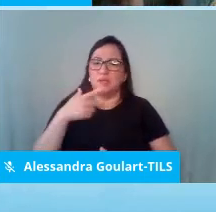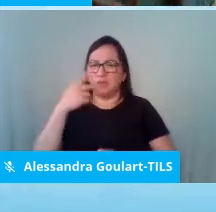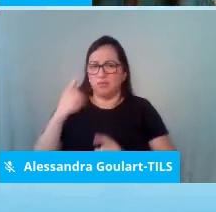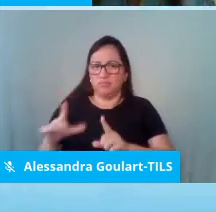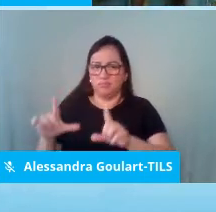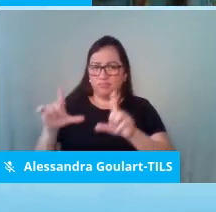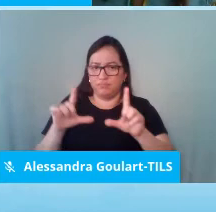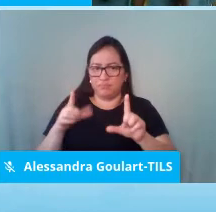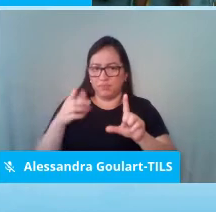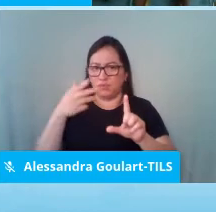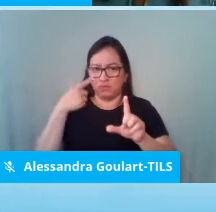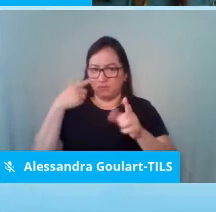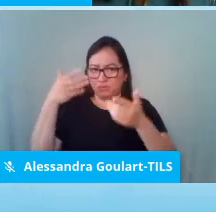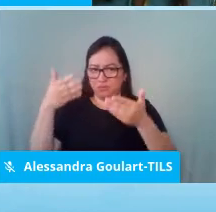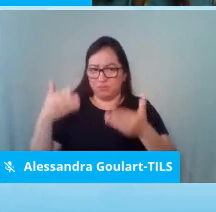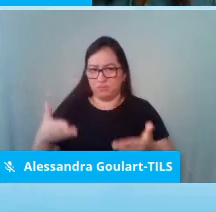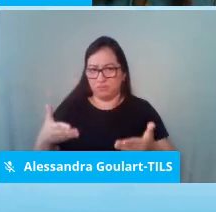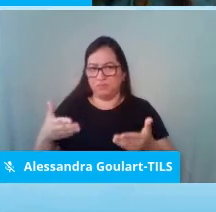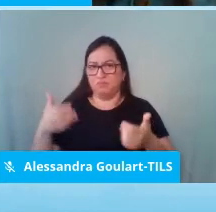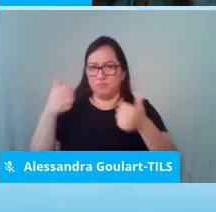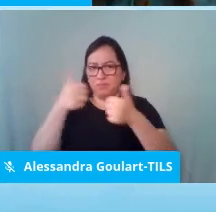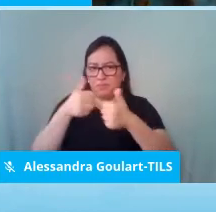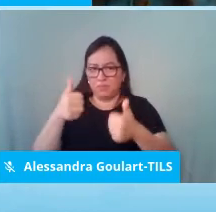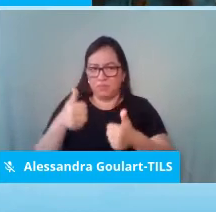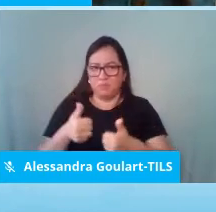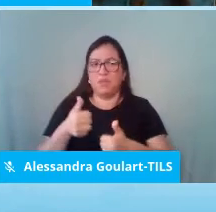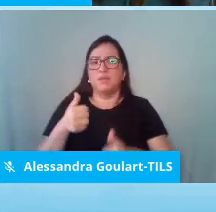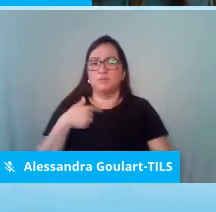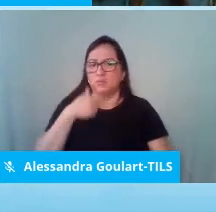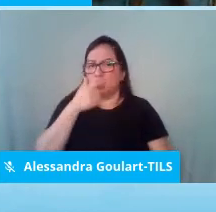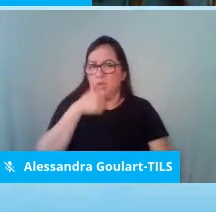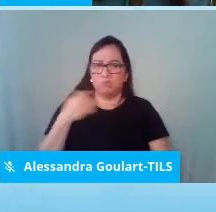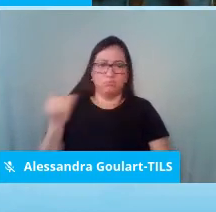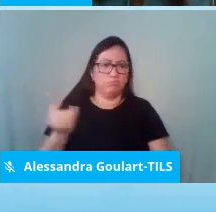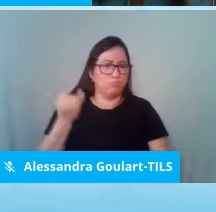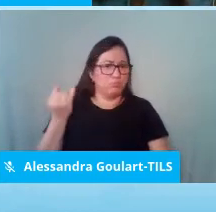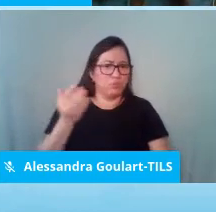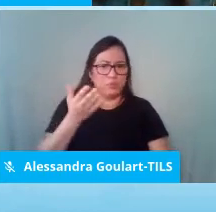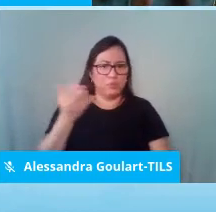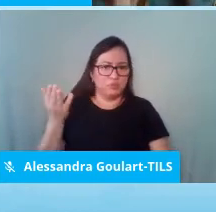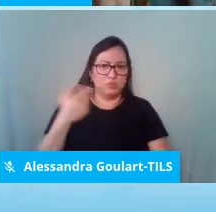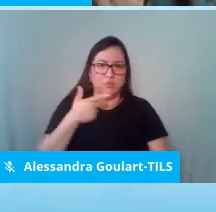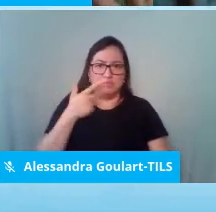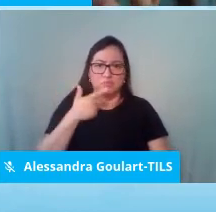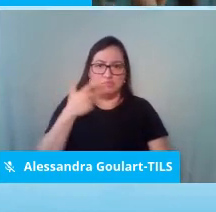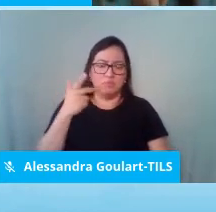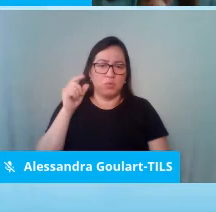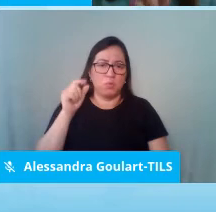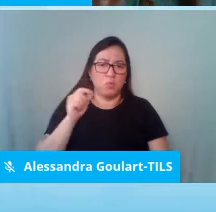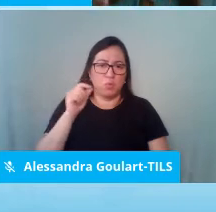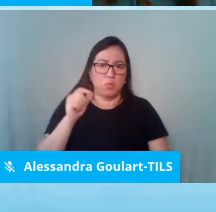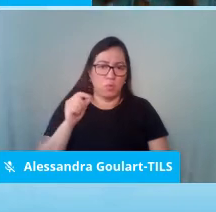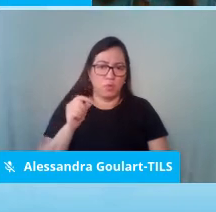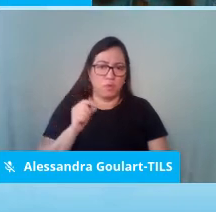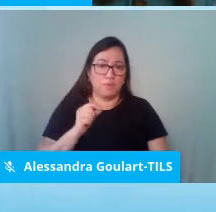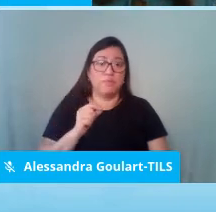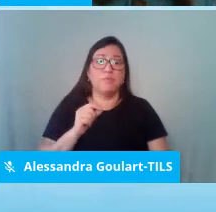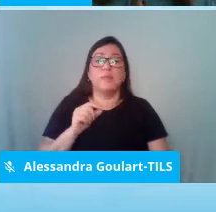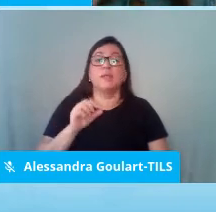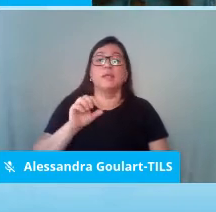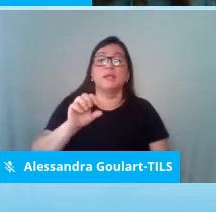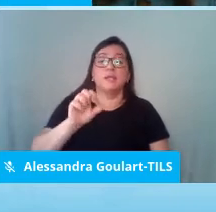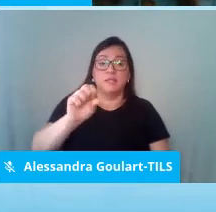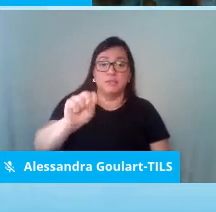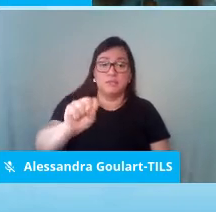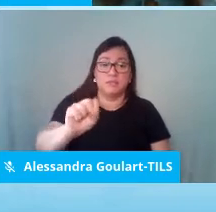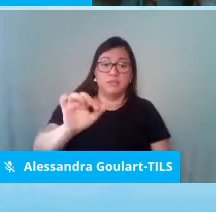bem significativa essa imagem, eu gosto bastante de trazer ela para falar de sífilis congênita, porque sífilis congênita é